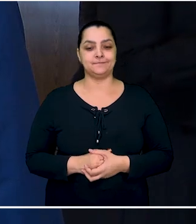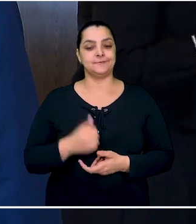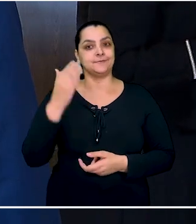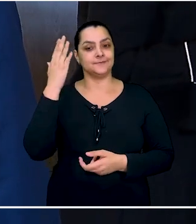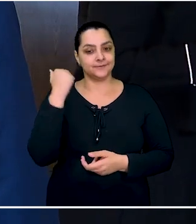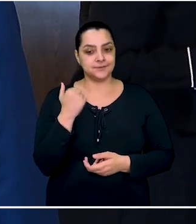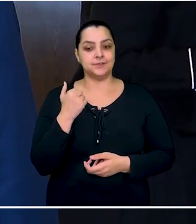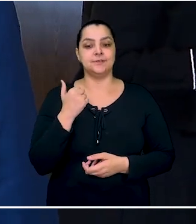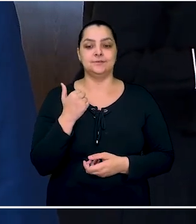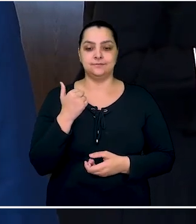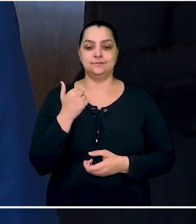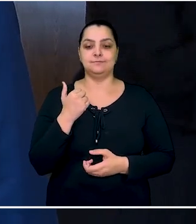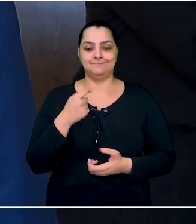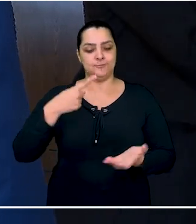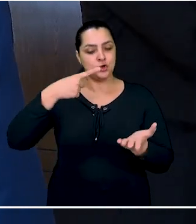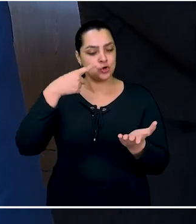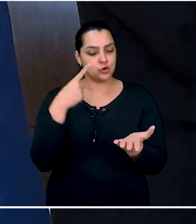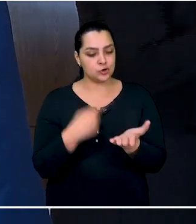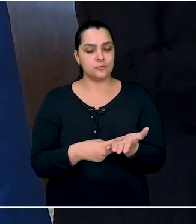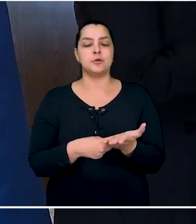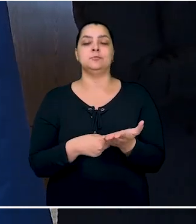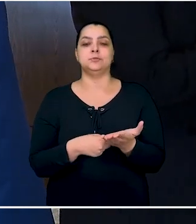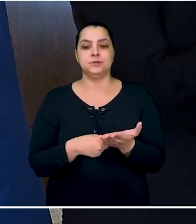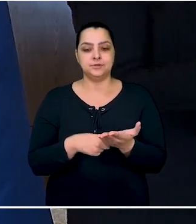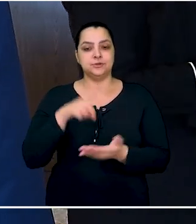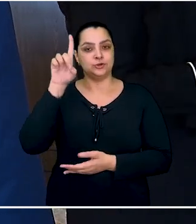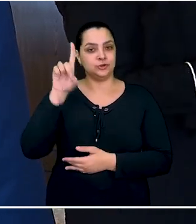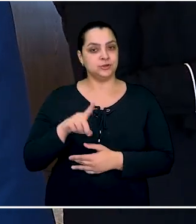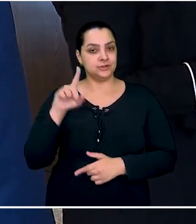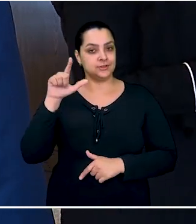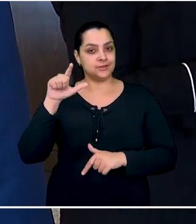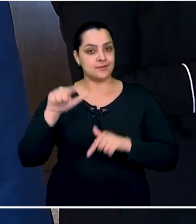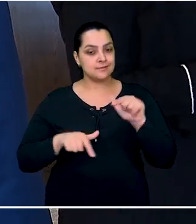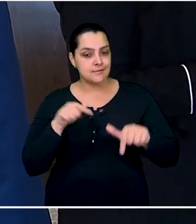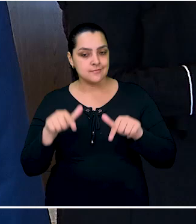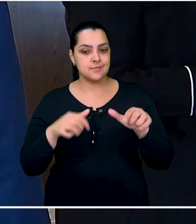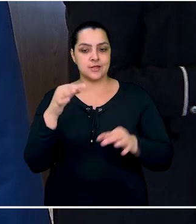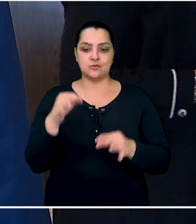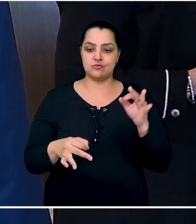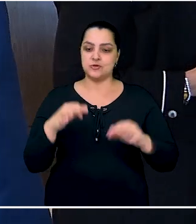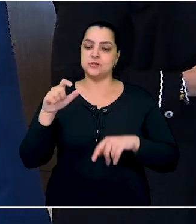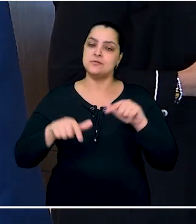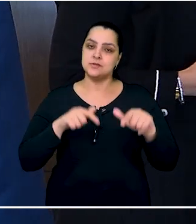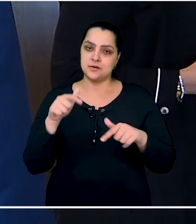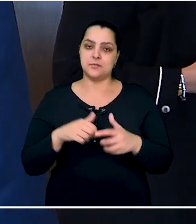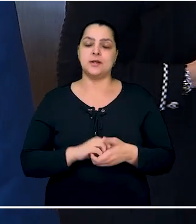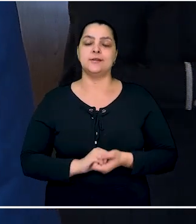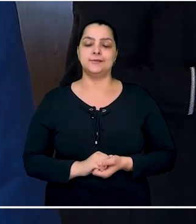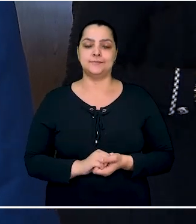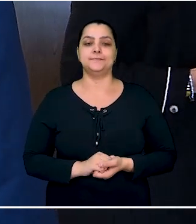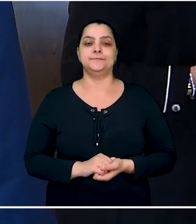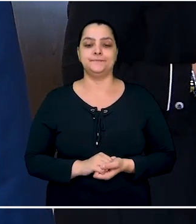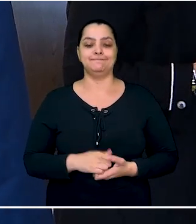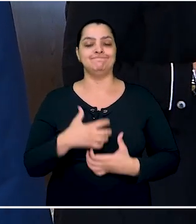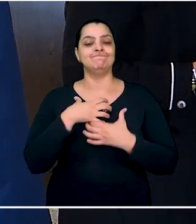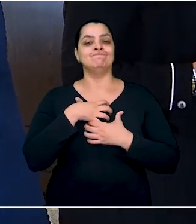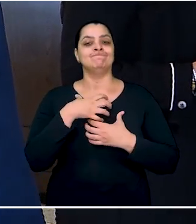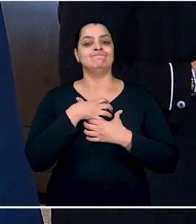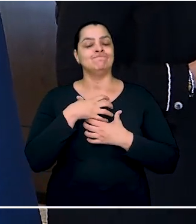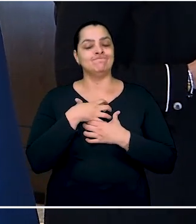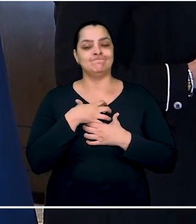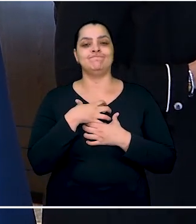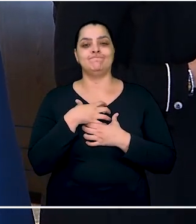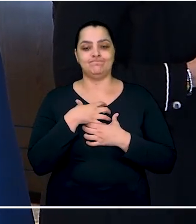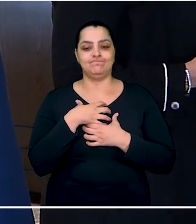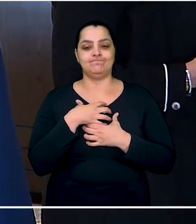do tamanho do compromisso com o direito do trabalho e com a justiça do trabalho. É a